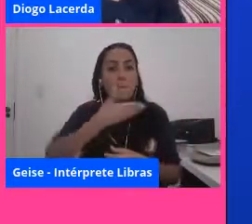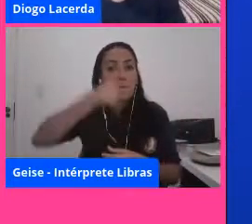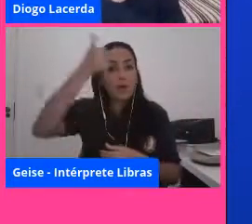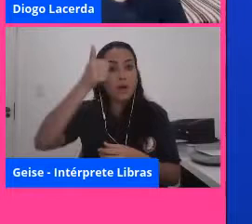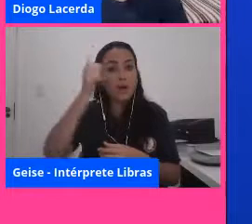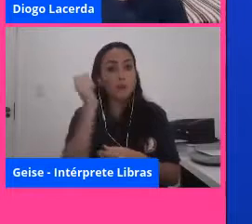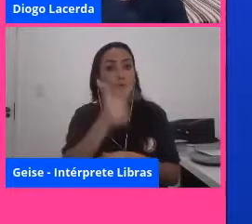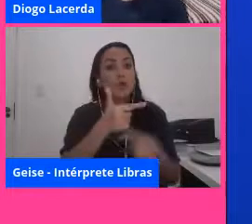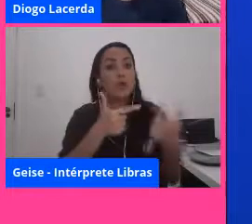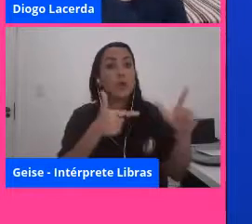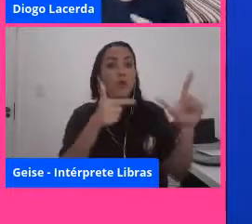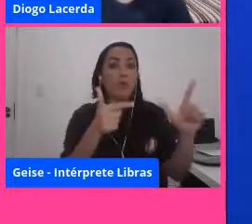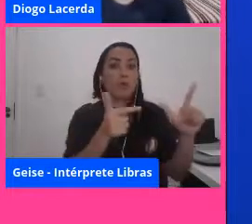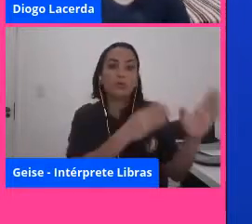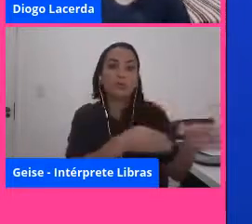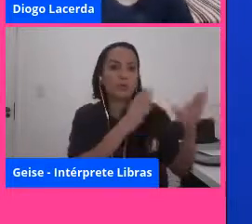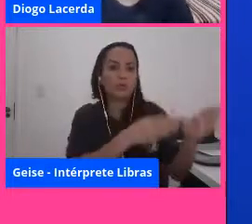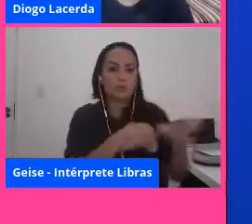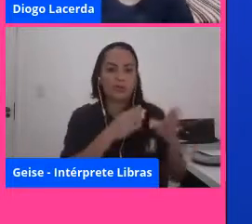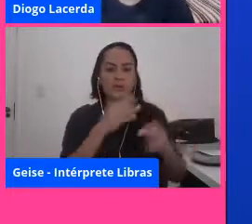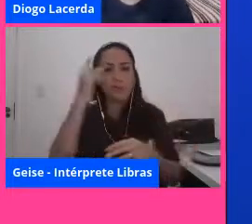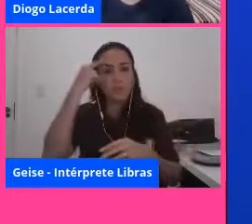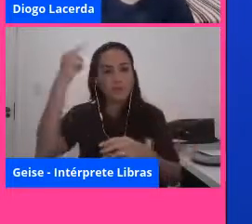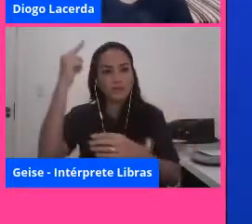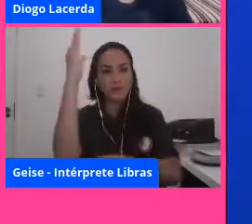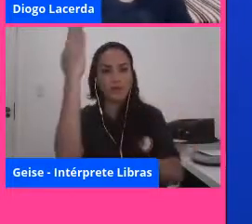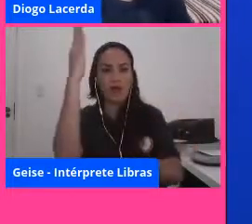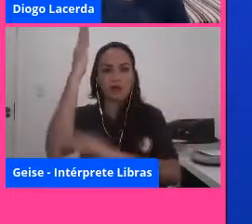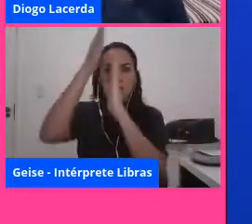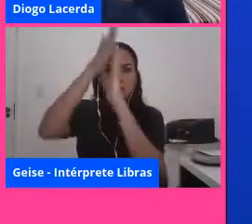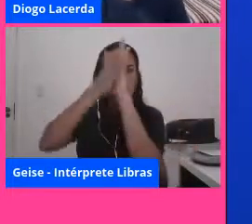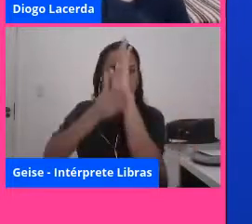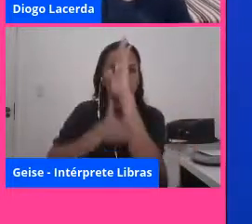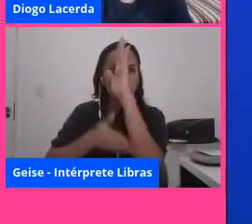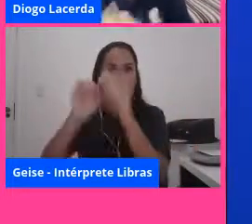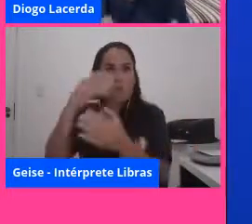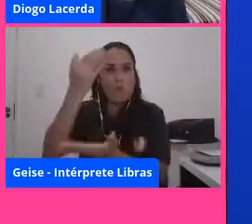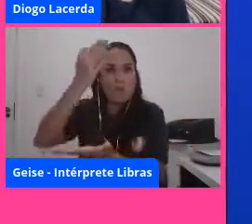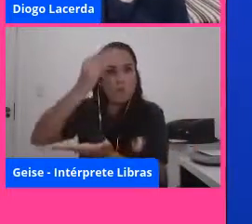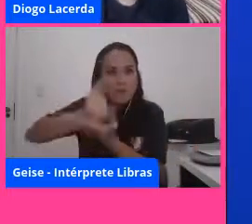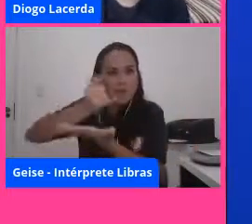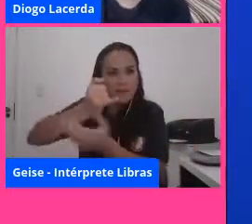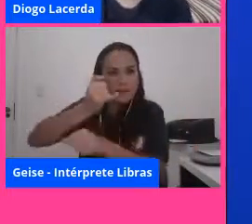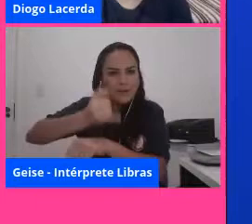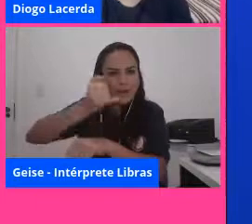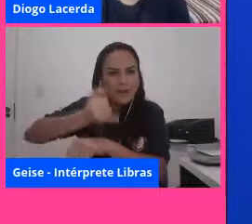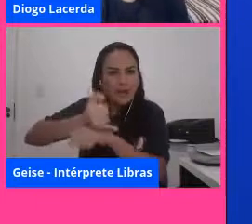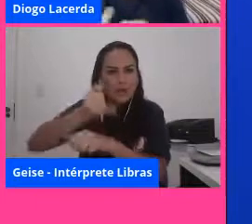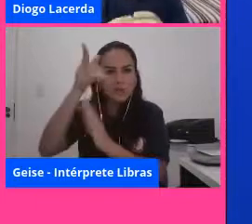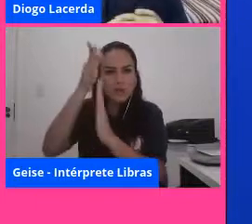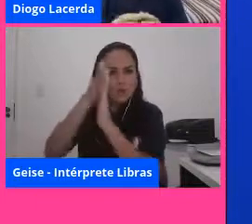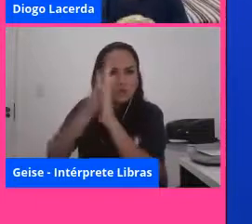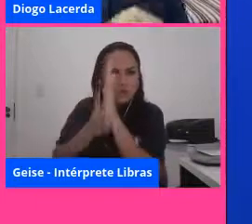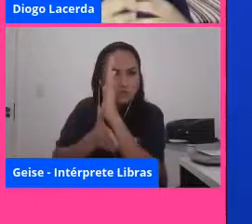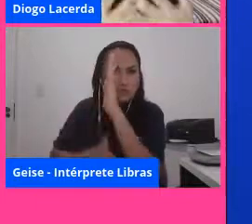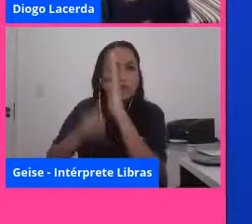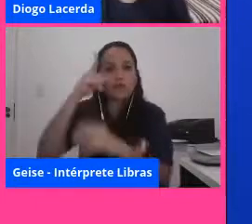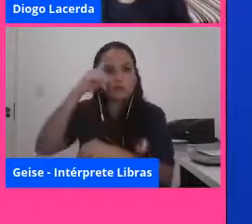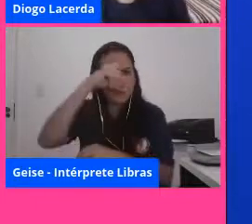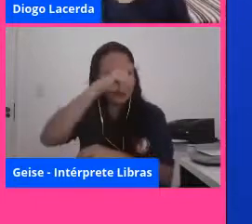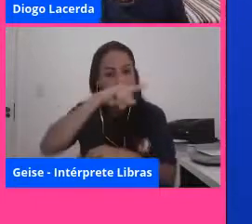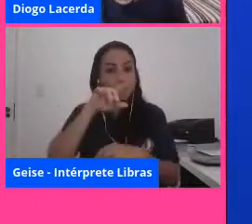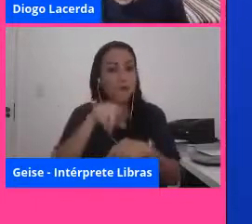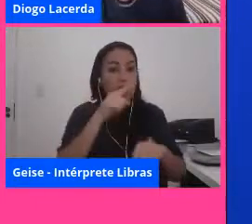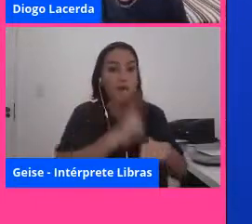de metal. Esse processo a gente chama de manufatura subtrativa. E aqui na impressão 3D, o que a gente chama de